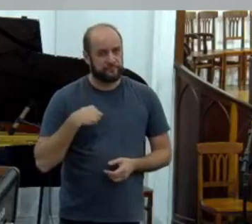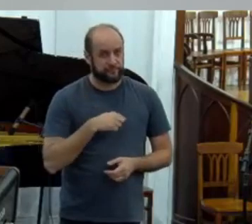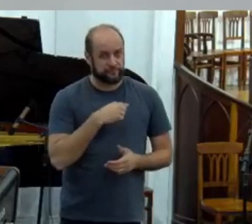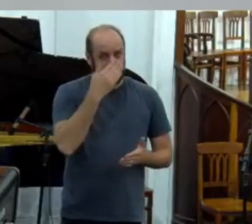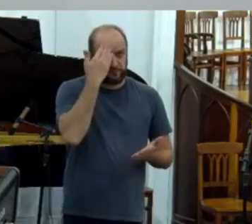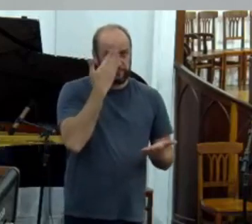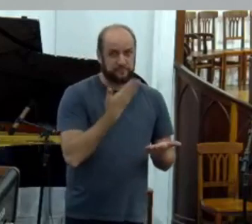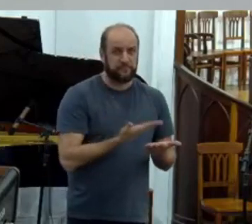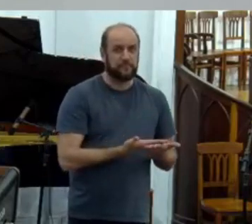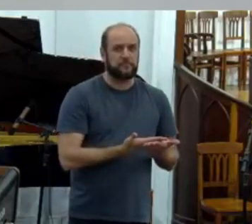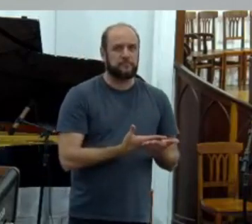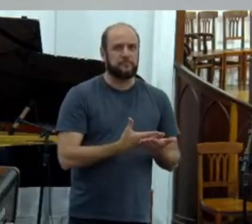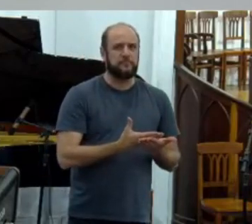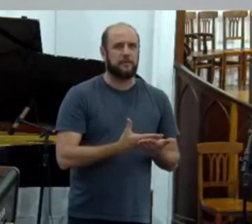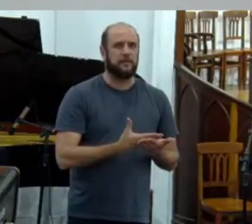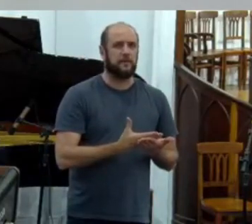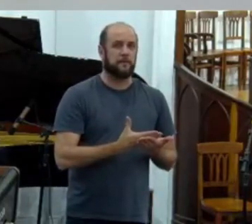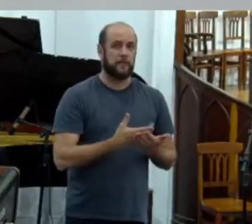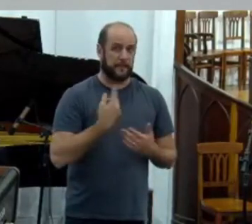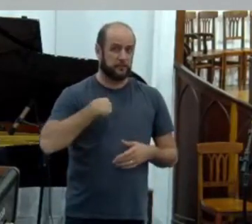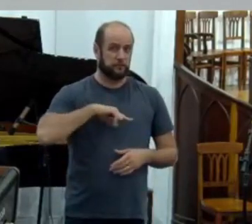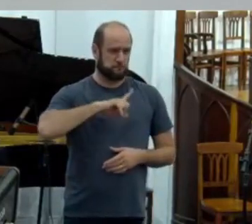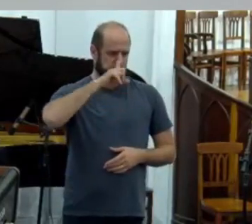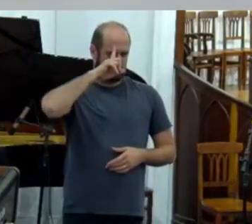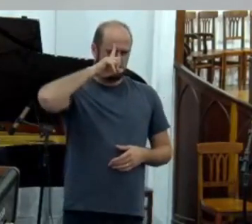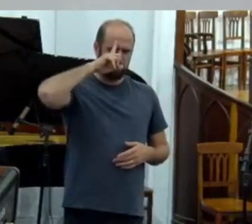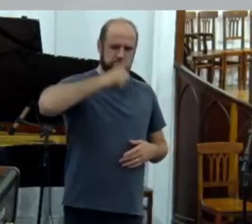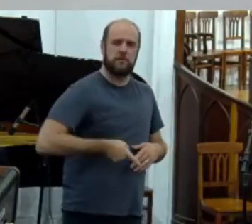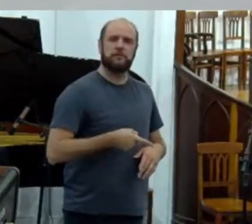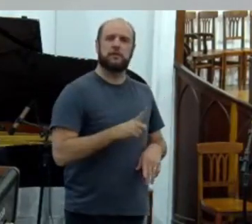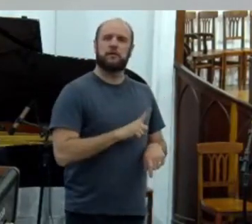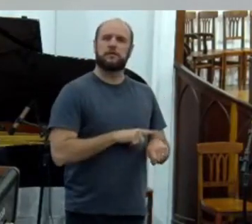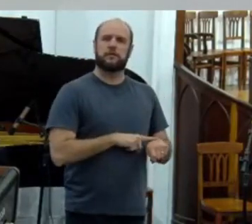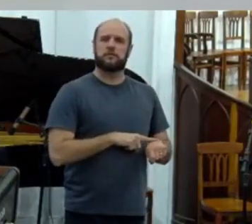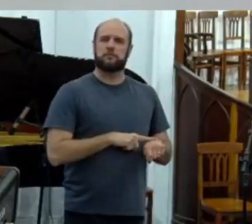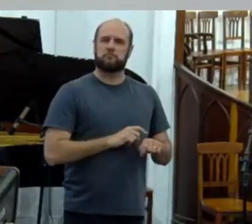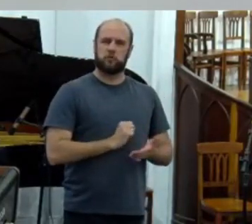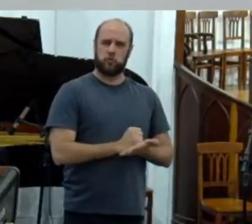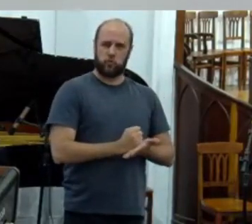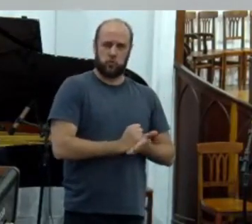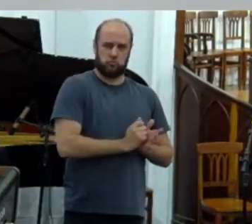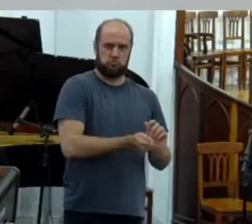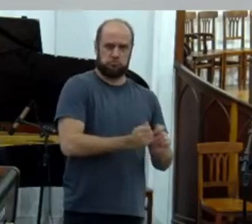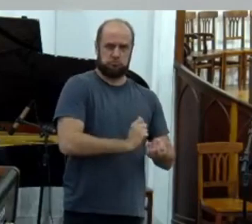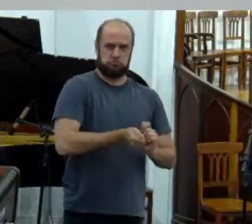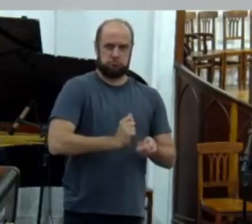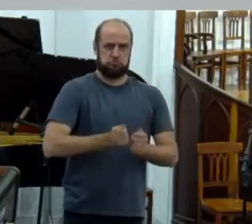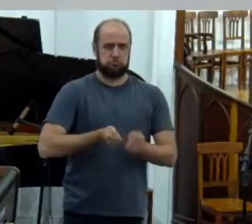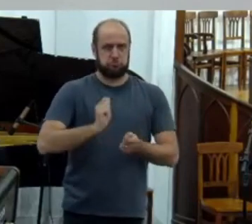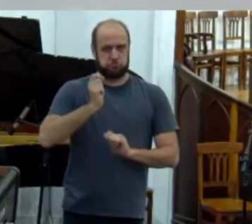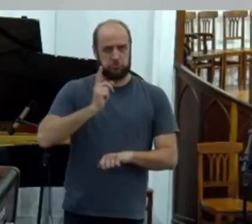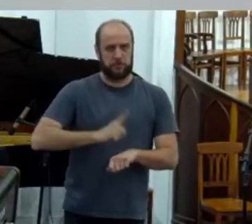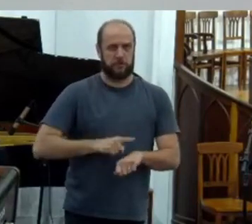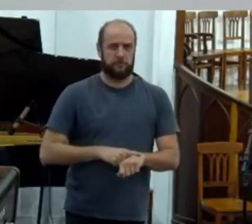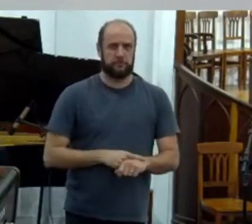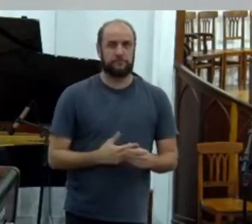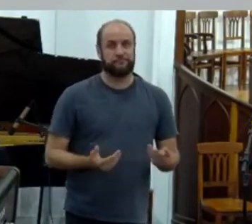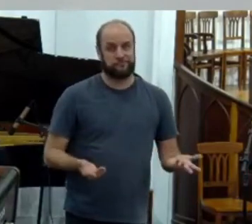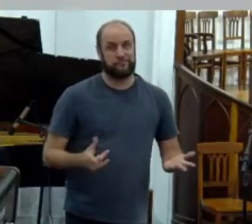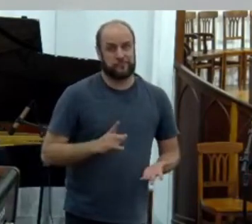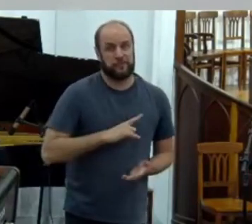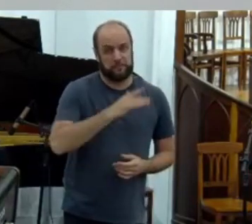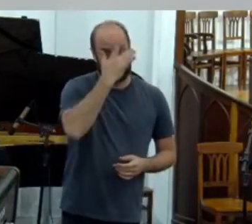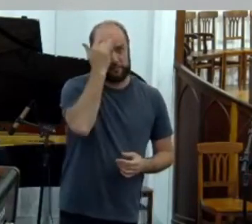tempo está debaixo de nossa soberania, de nosso domínio, de nosso governo. Muitos acreditam